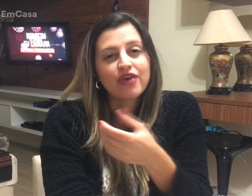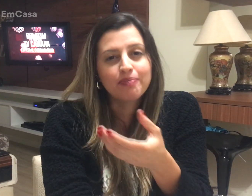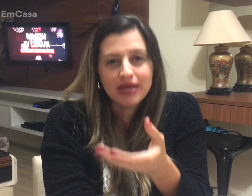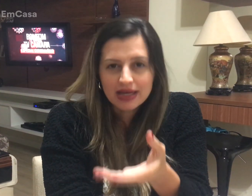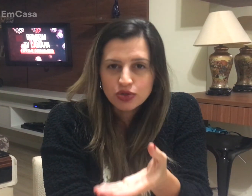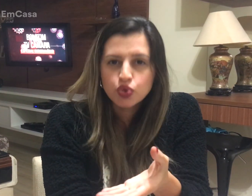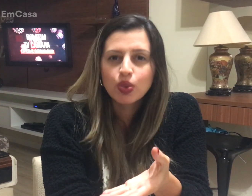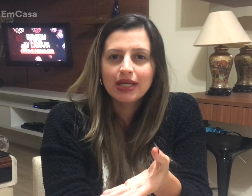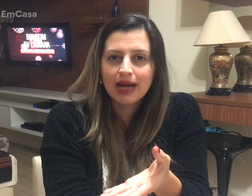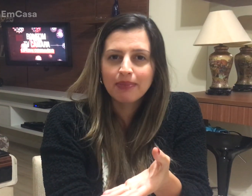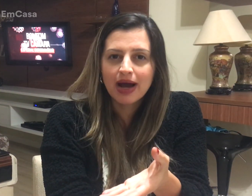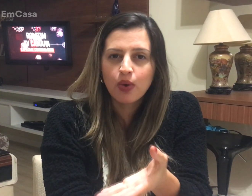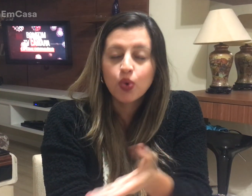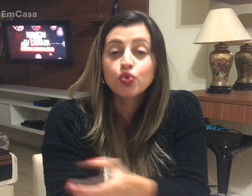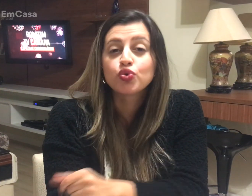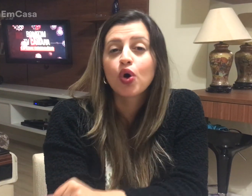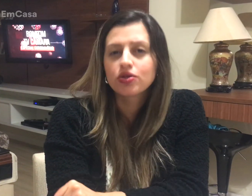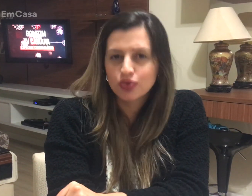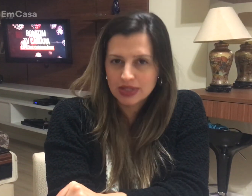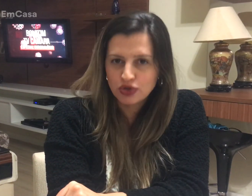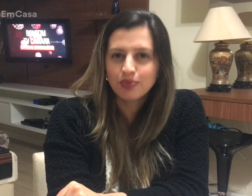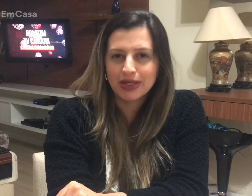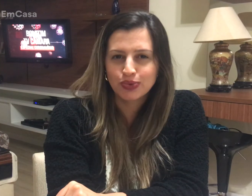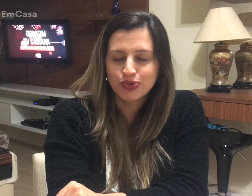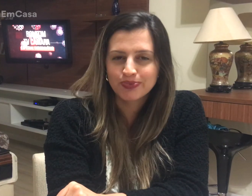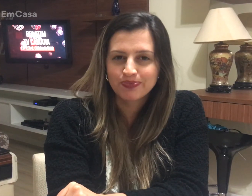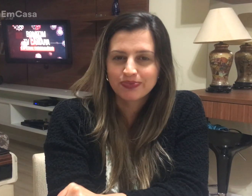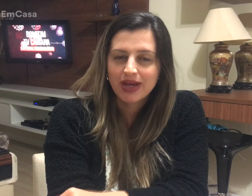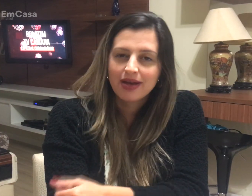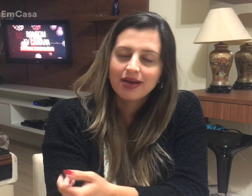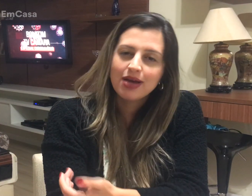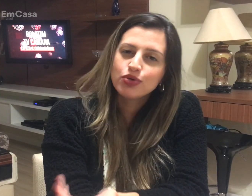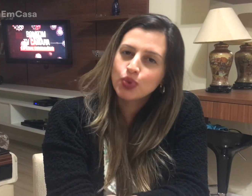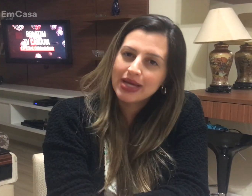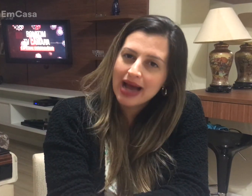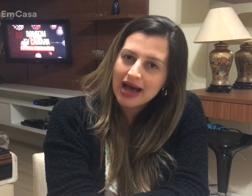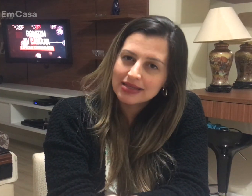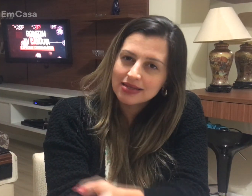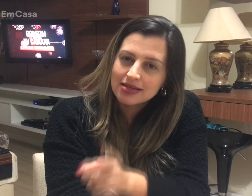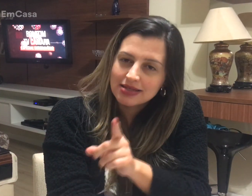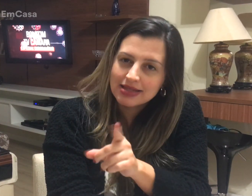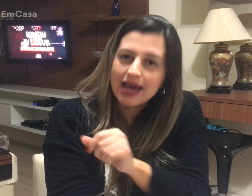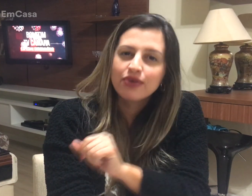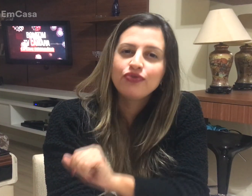A família de Sueli Cabral, os nossos sentimentos. Eu estou em